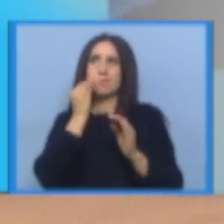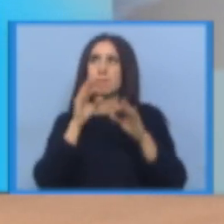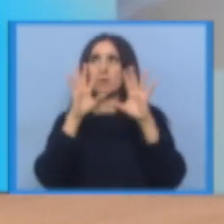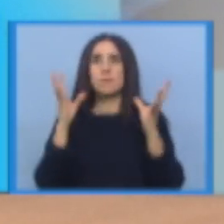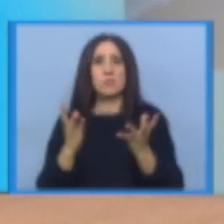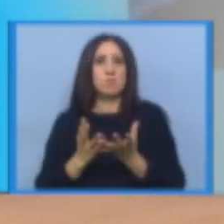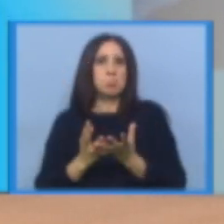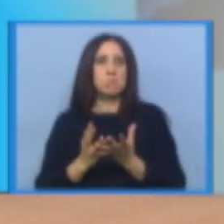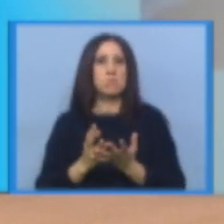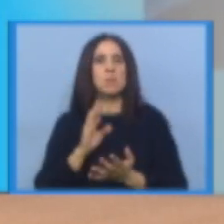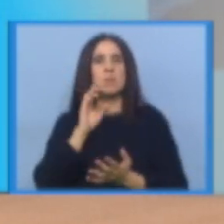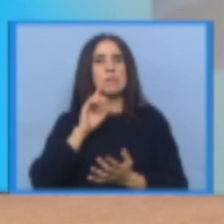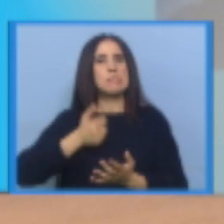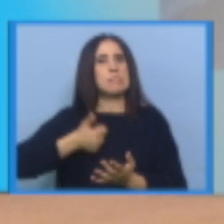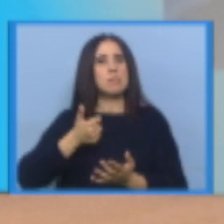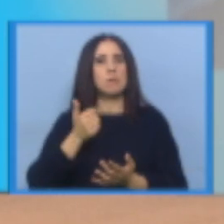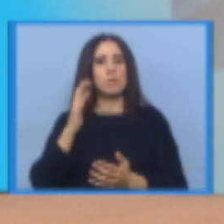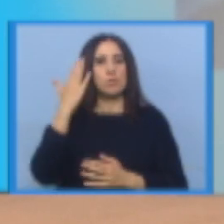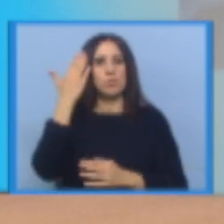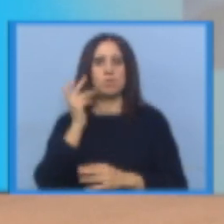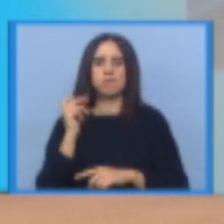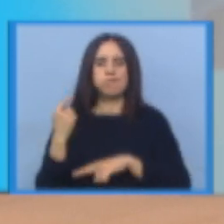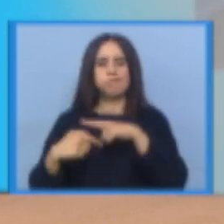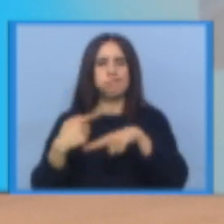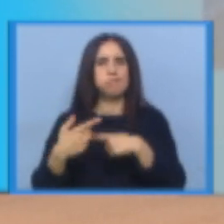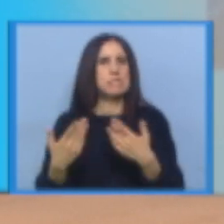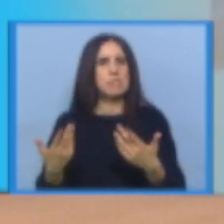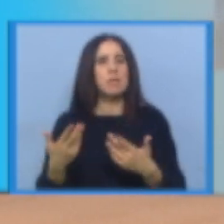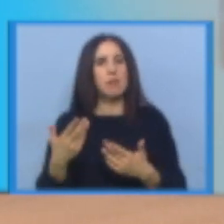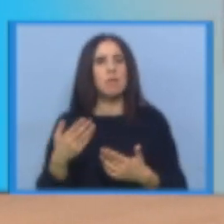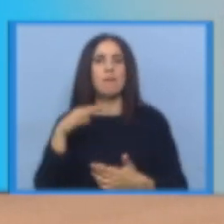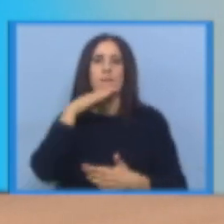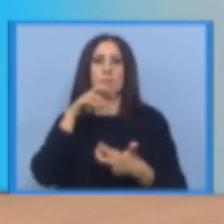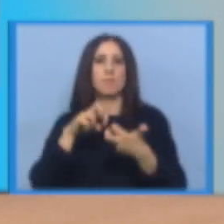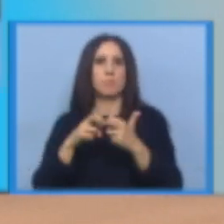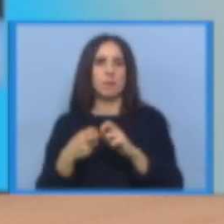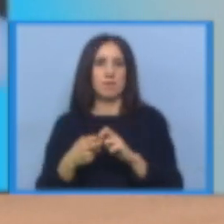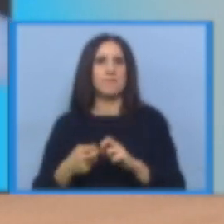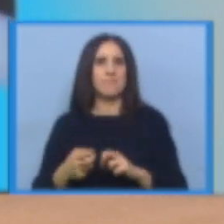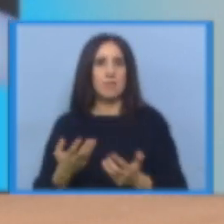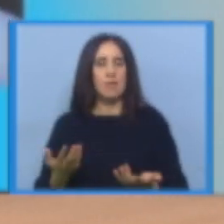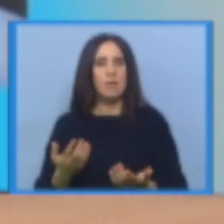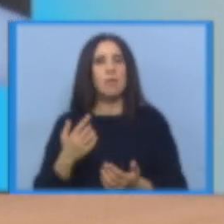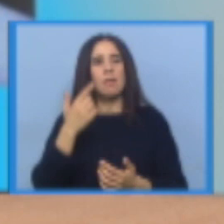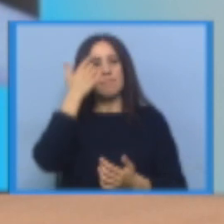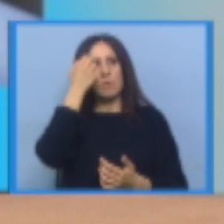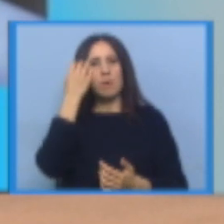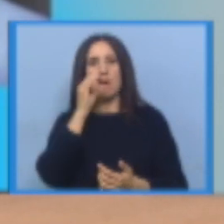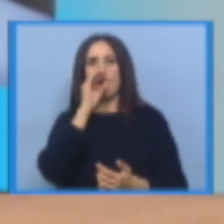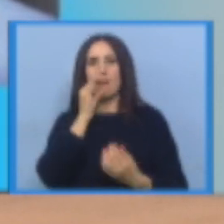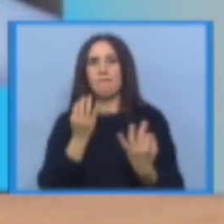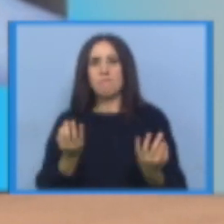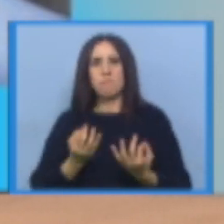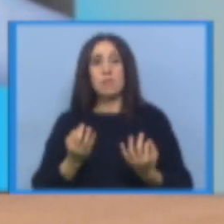a introdução mais importante nestes últimos anos, é a problemática da família. É compreendermos de facto que não